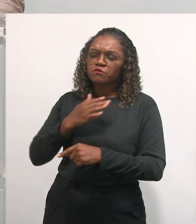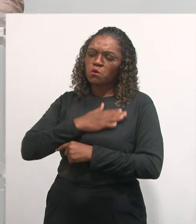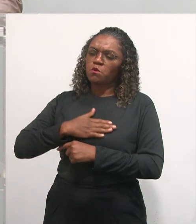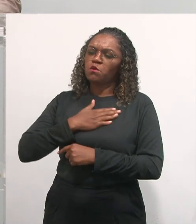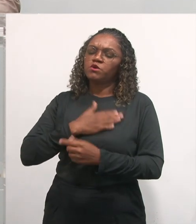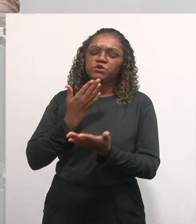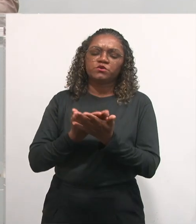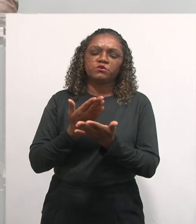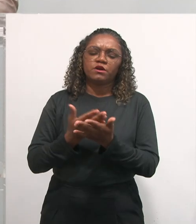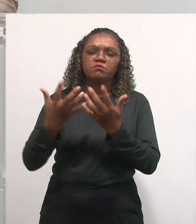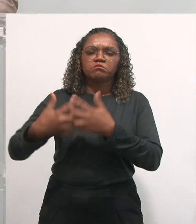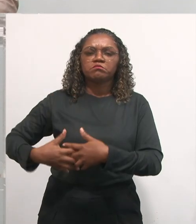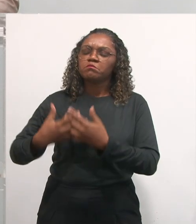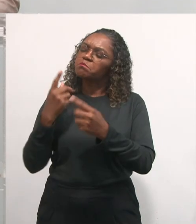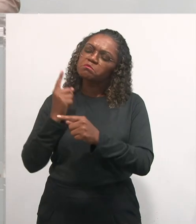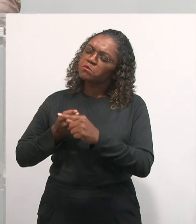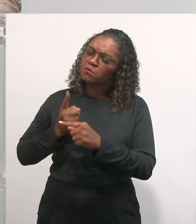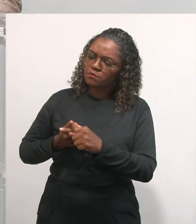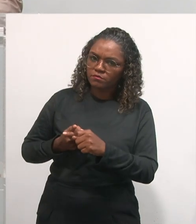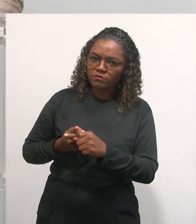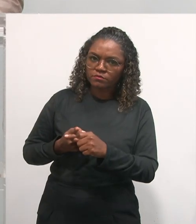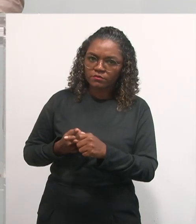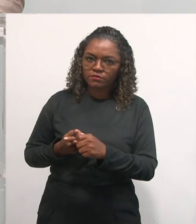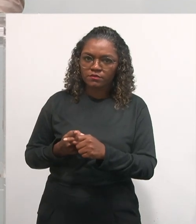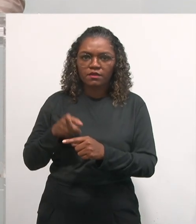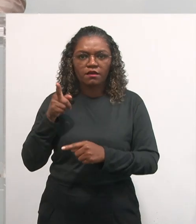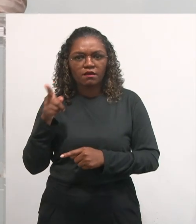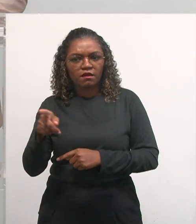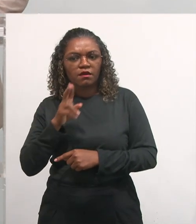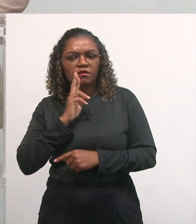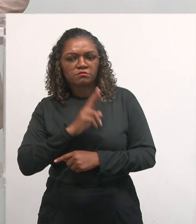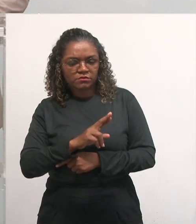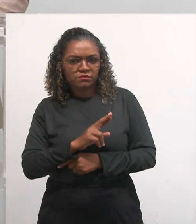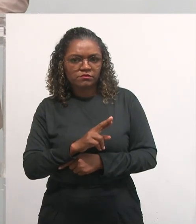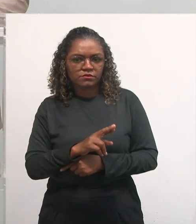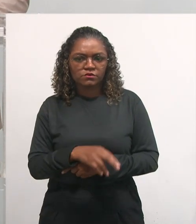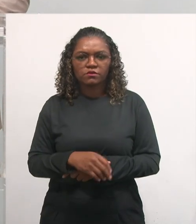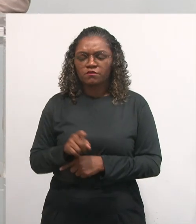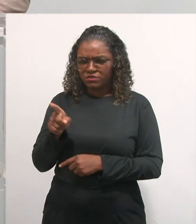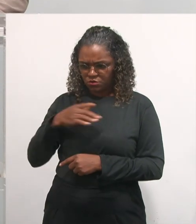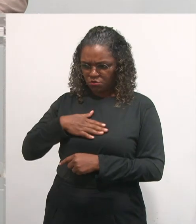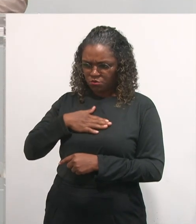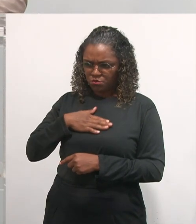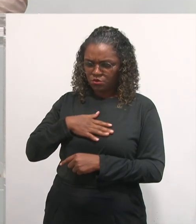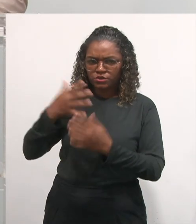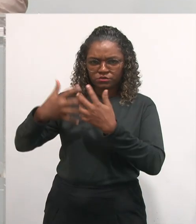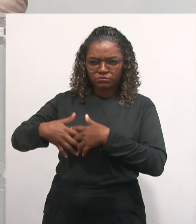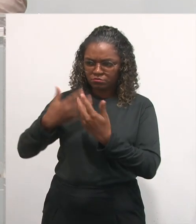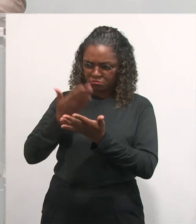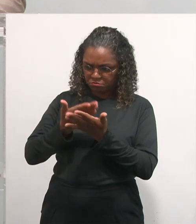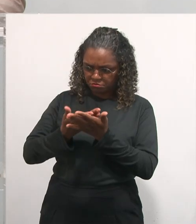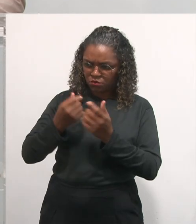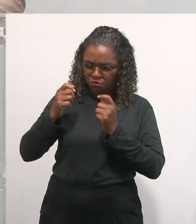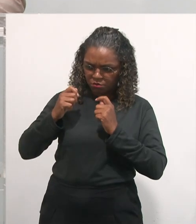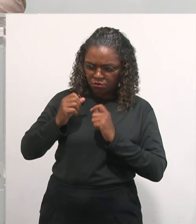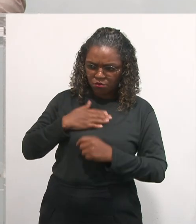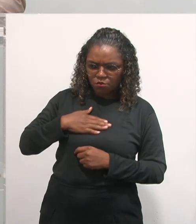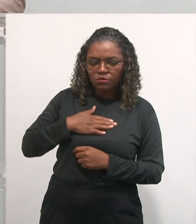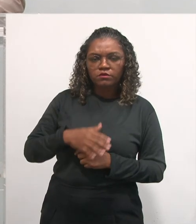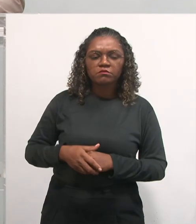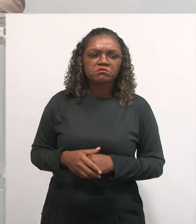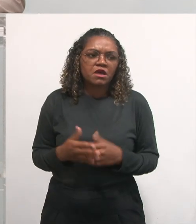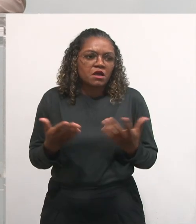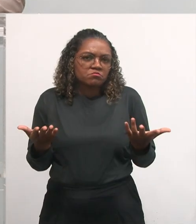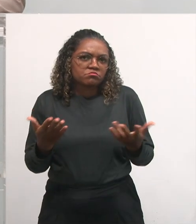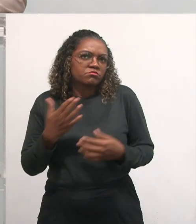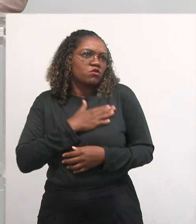gosta de estudar no IFRO? Ok? Você gosta de estudar no IFRO? Por que você gosta de estudar no IFRO? Aí você vai dizer, não sei, eu gostei